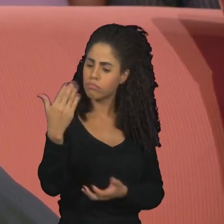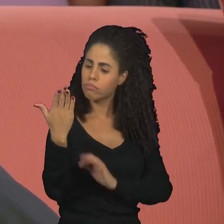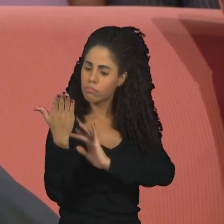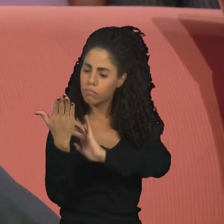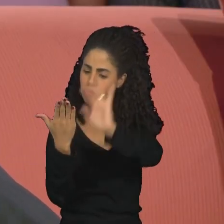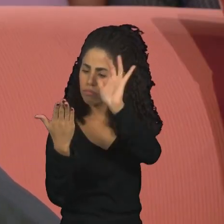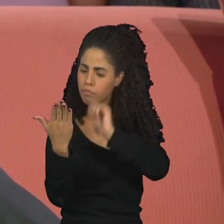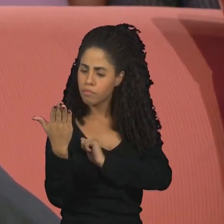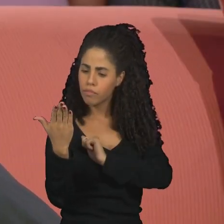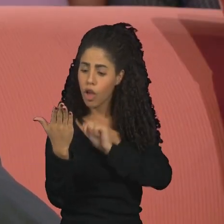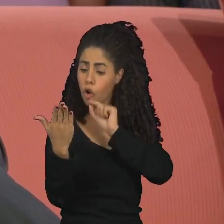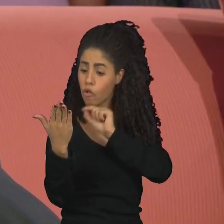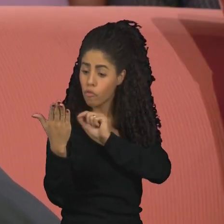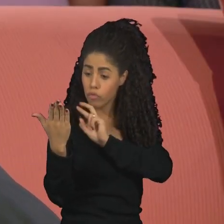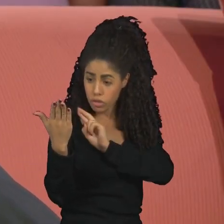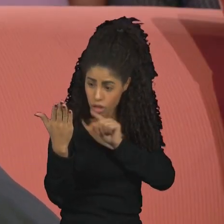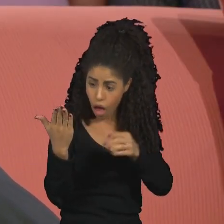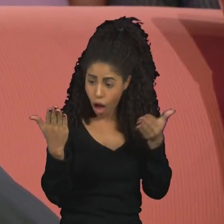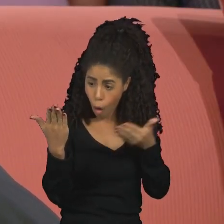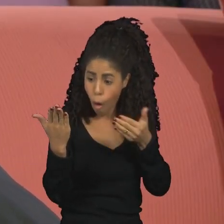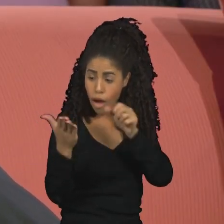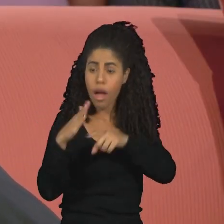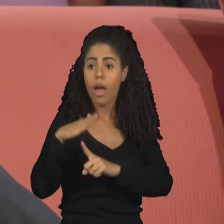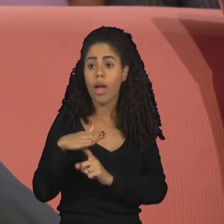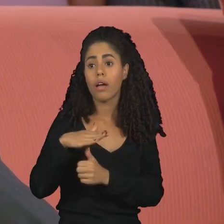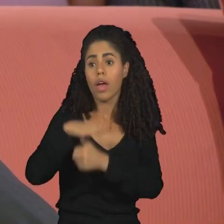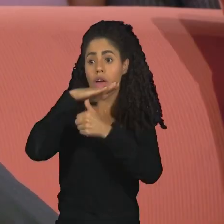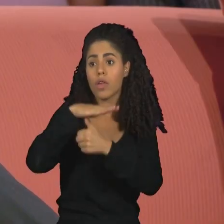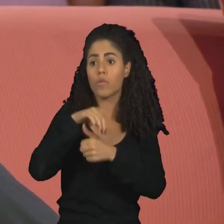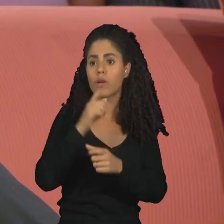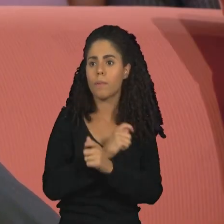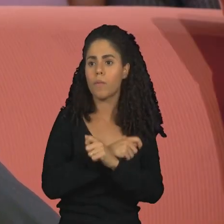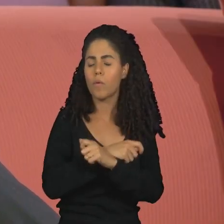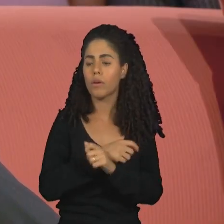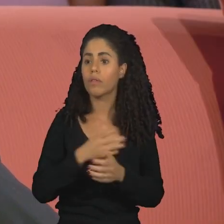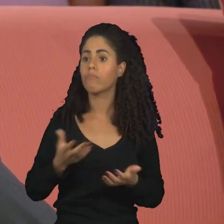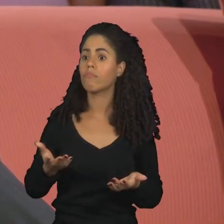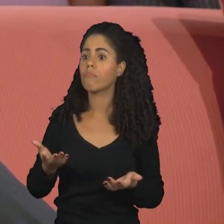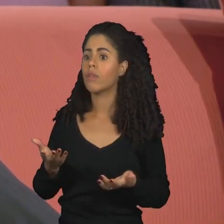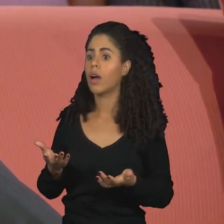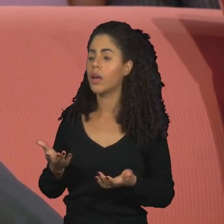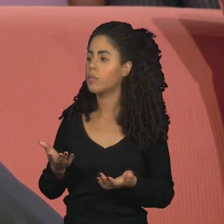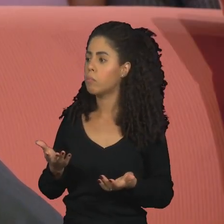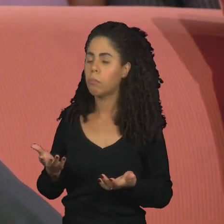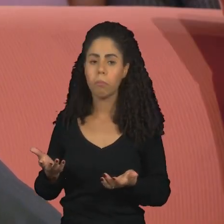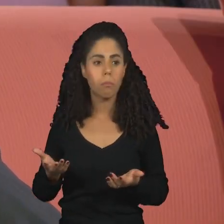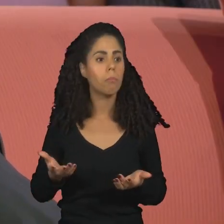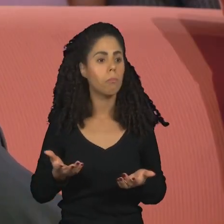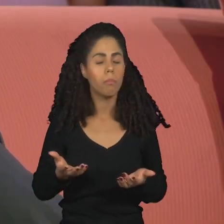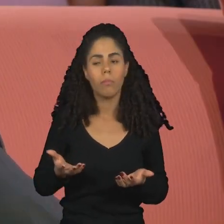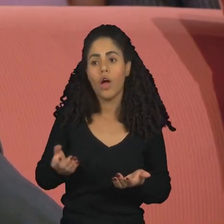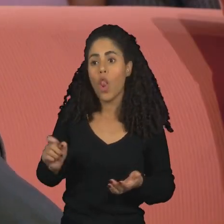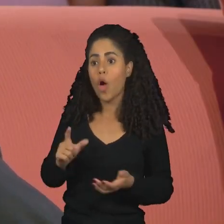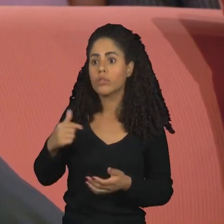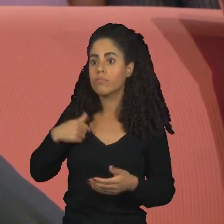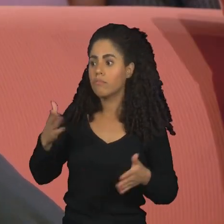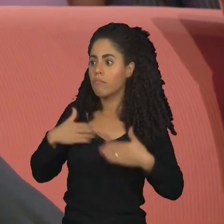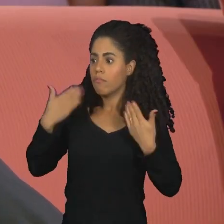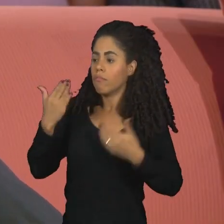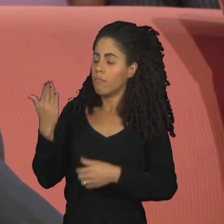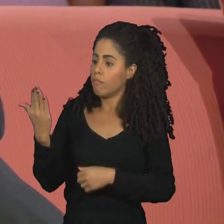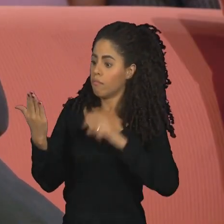dizendo, você é o novo reitor da PUC. Então, claro, me assustou um pouco,